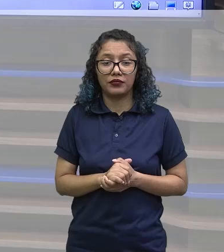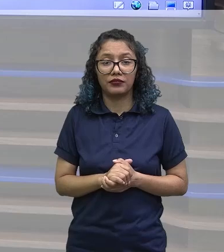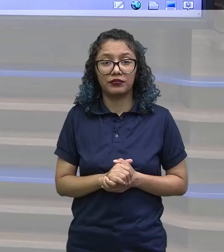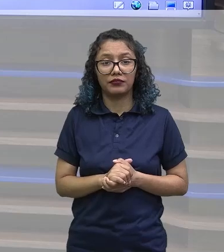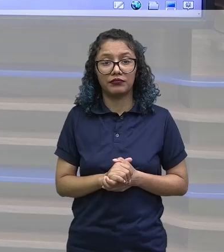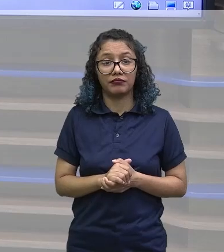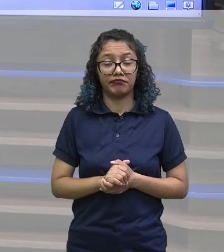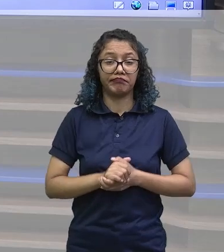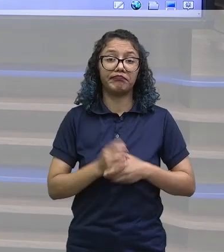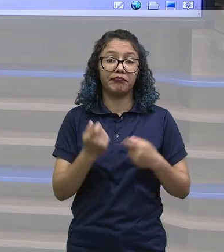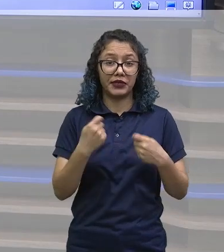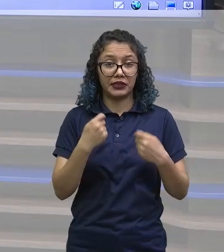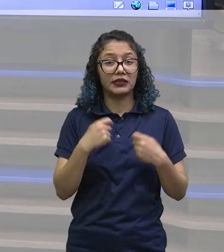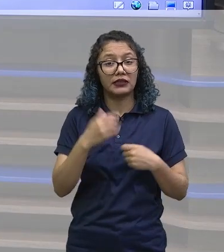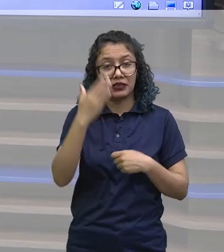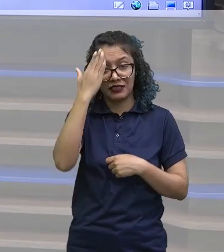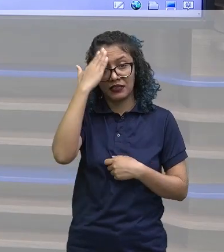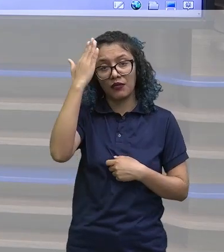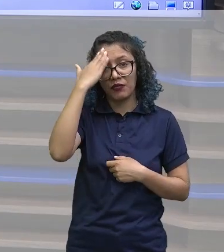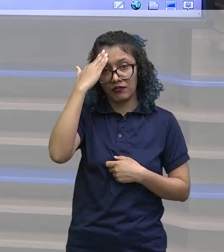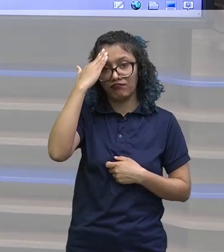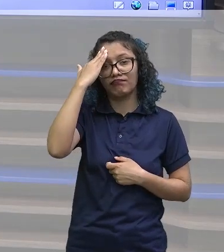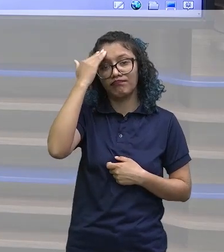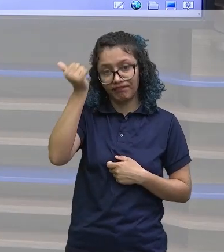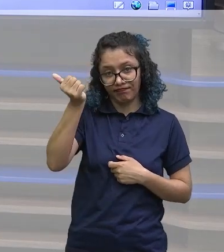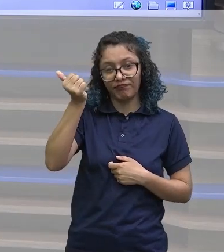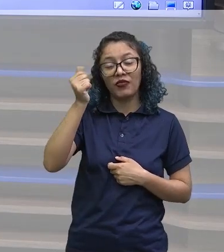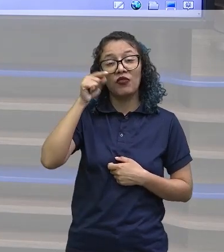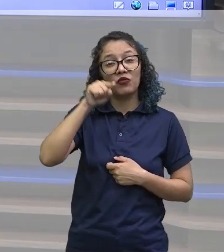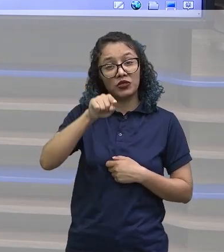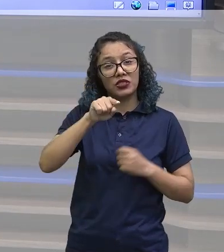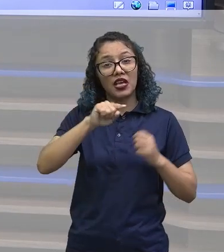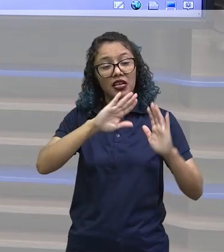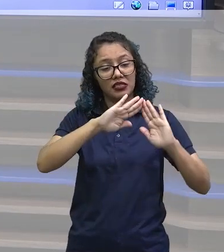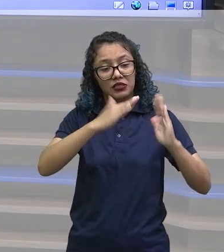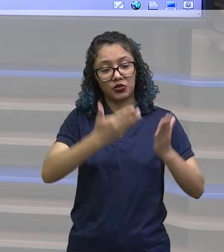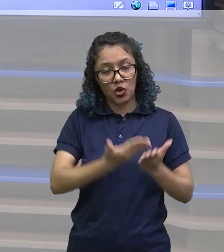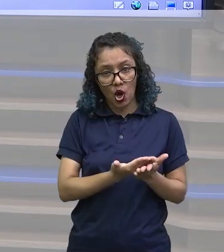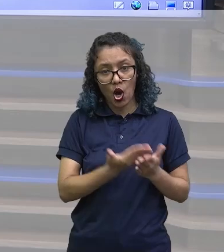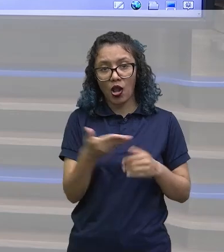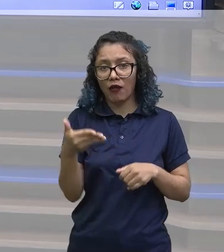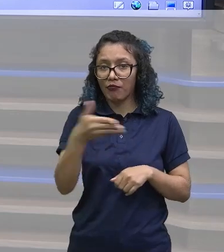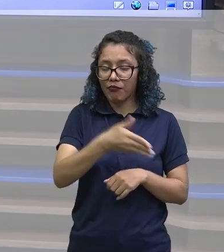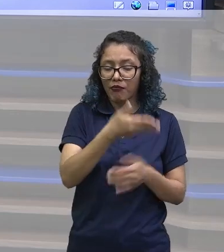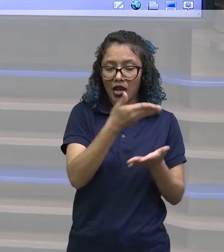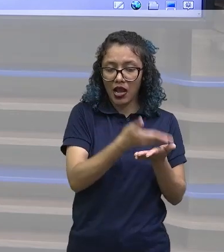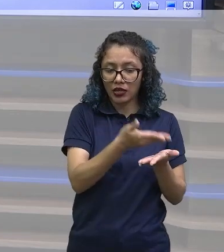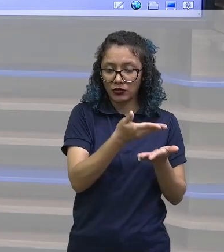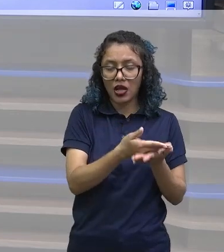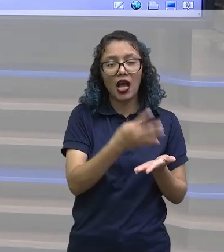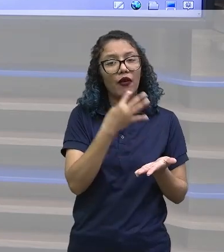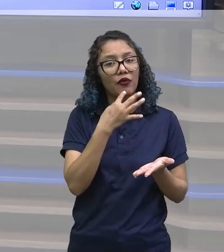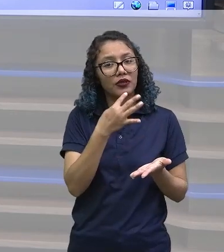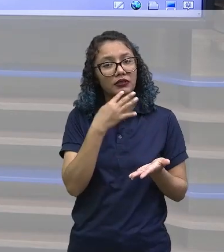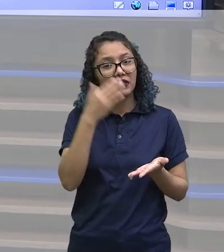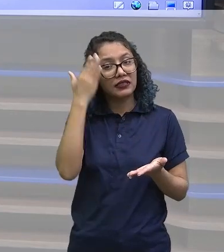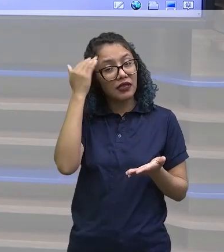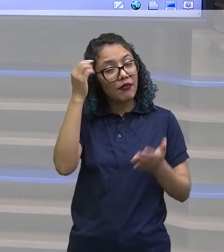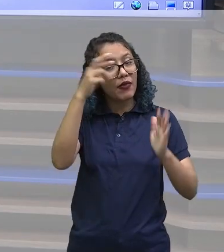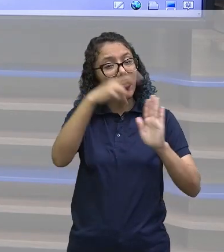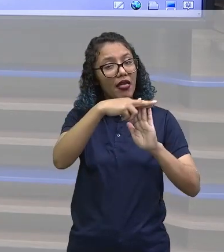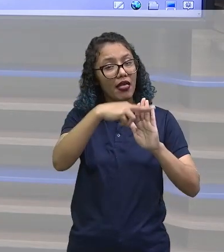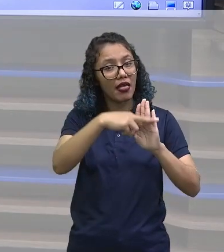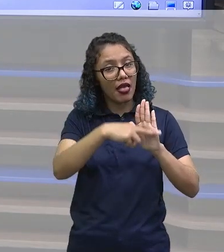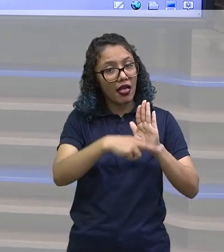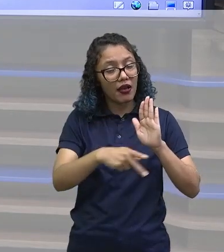vocês esse conhecimento. Por quê? Porque vocês estão na escola justamente para para saber, conhecer essas